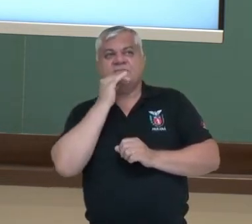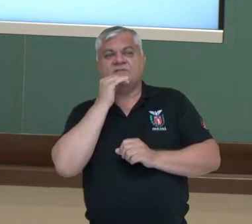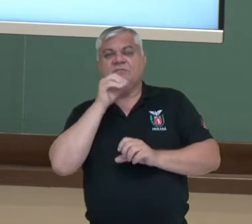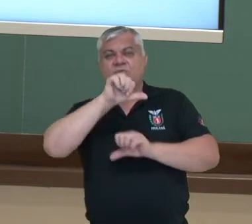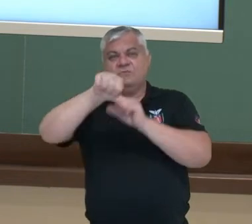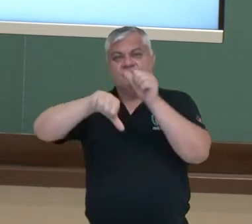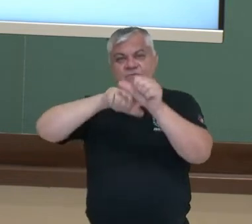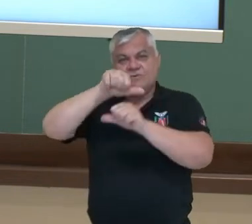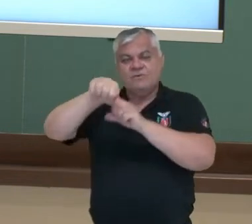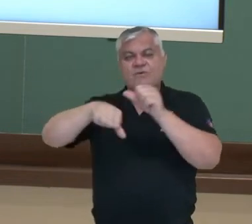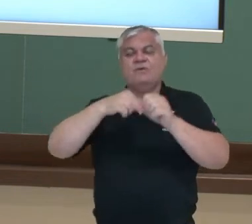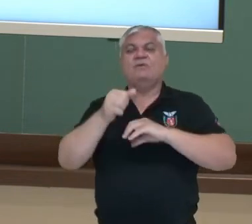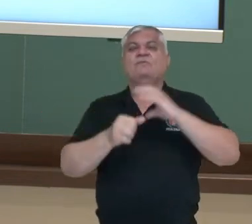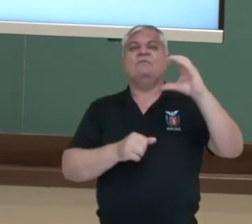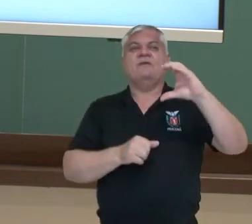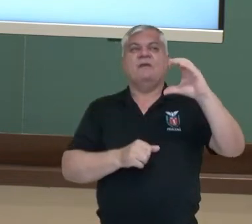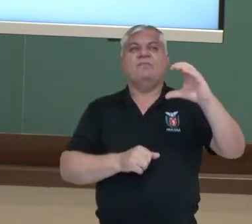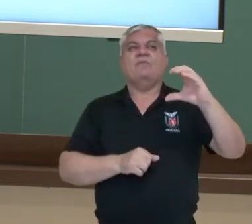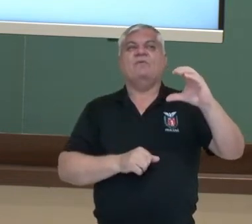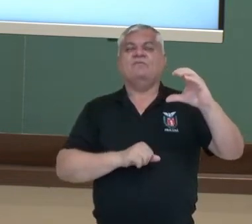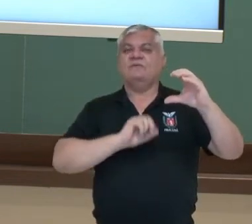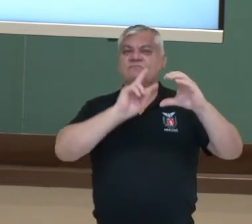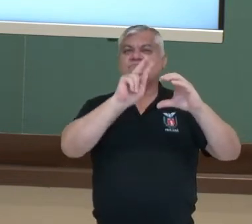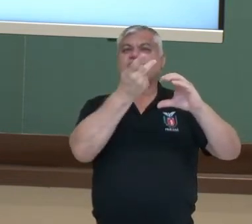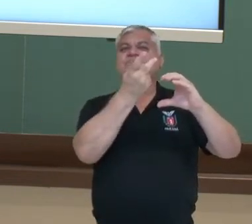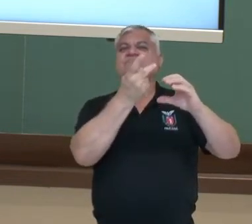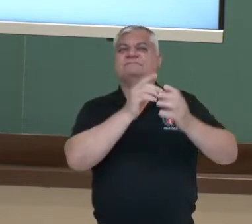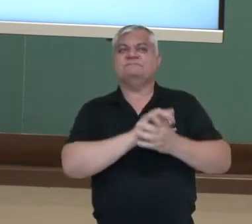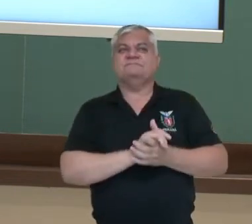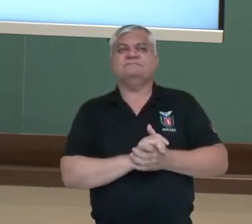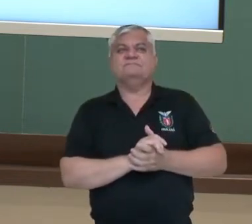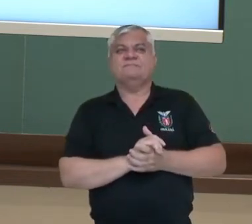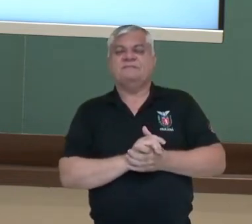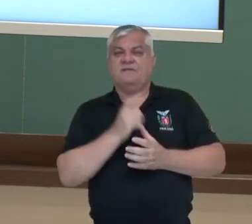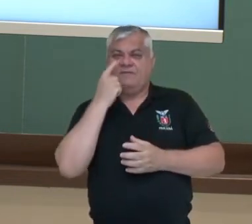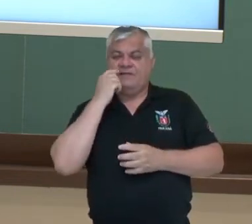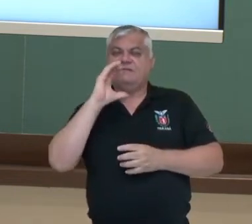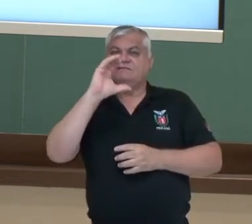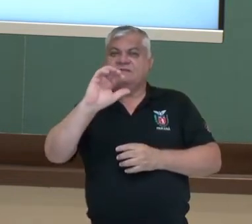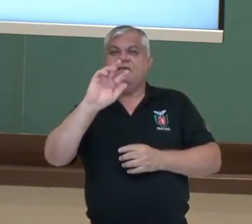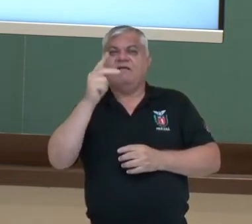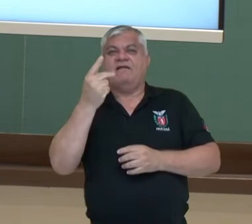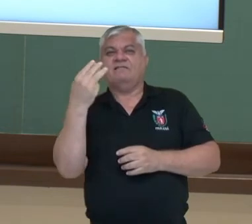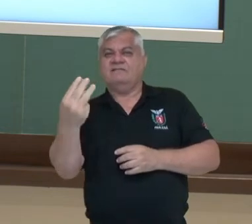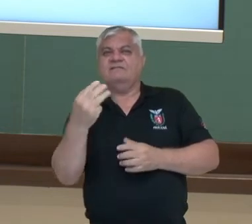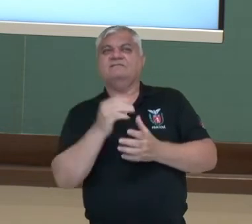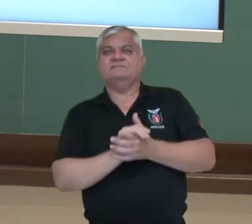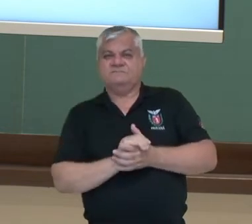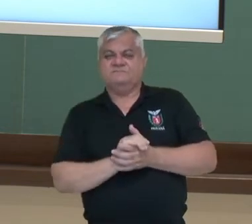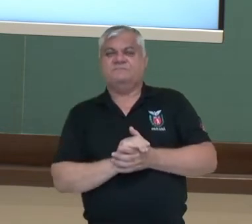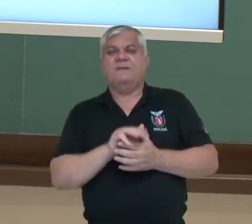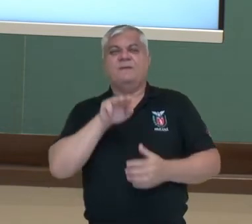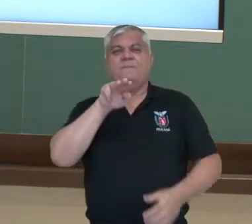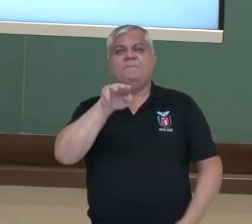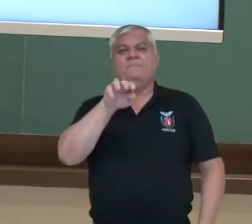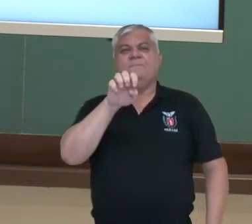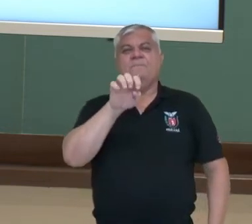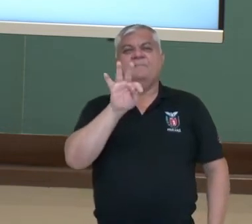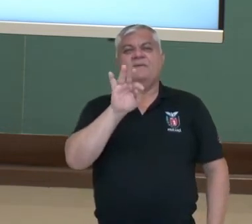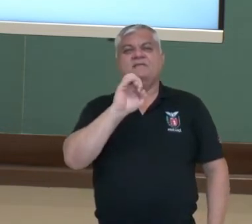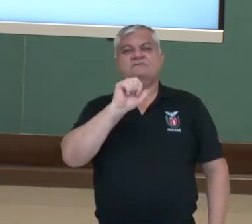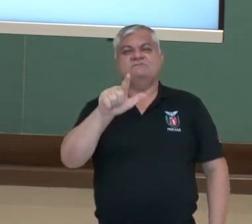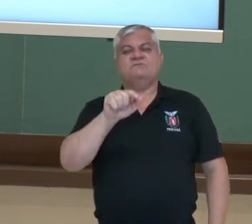exatamente no carbono que foi retirado o hidrogênio. E aí nós vamos ter formando o